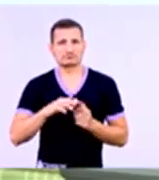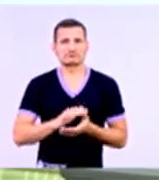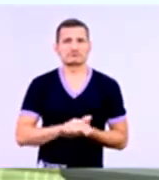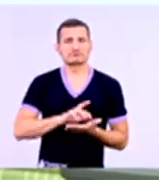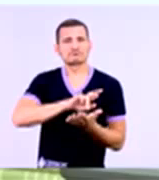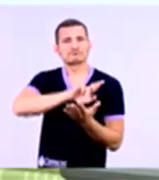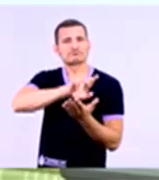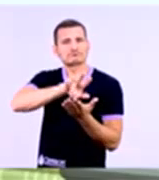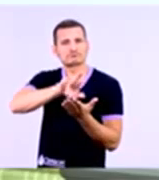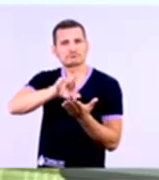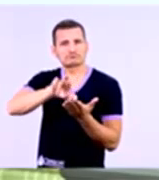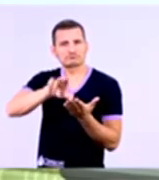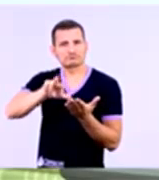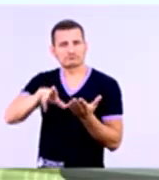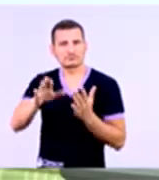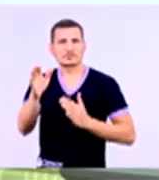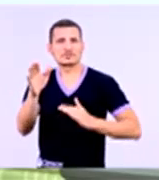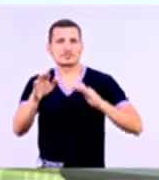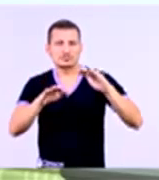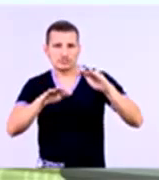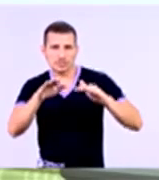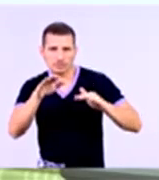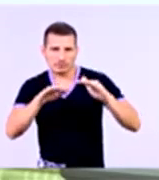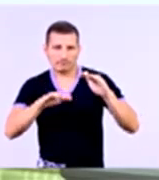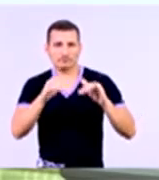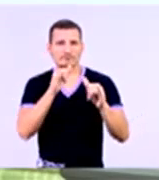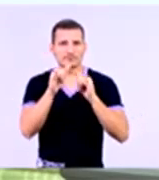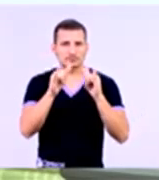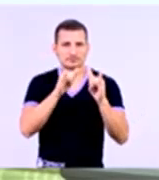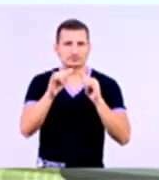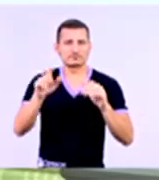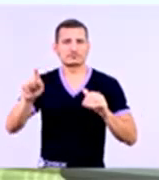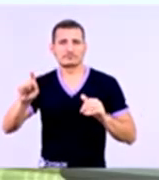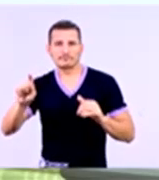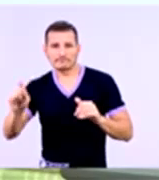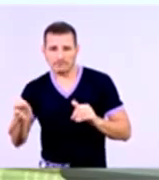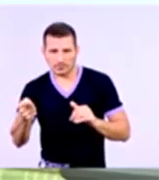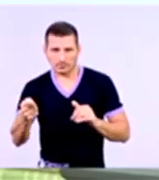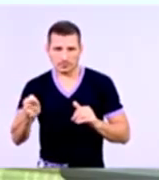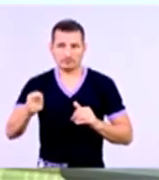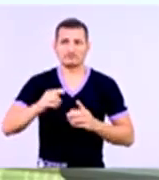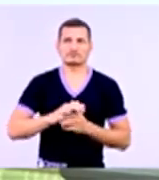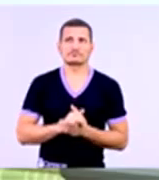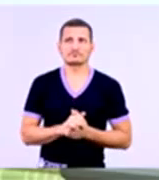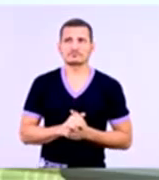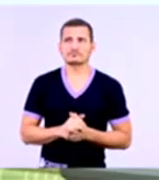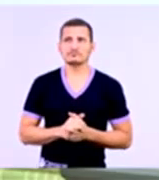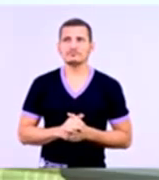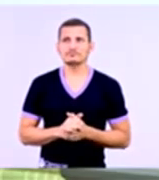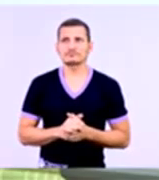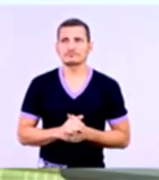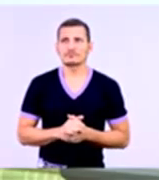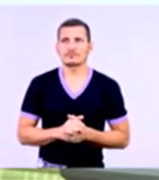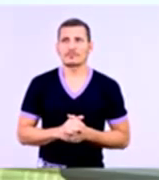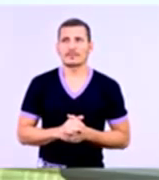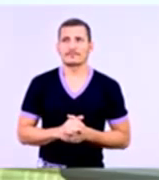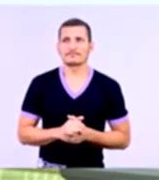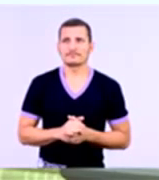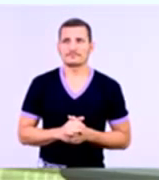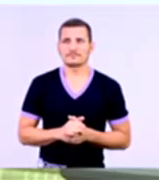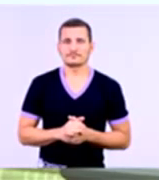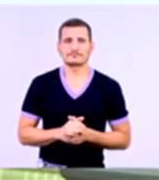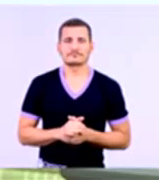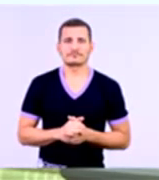e diversos níveis de informação separados por vírgula, como nós já vimos na